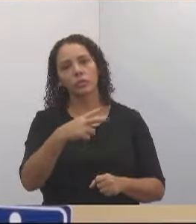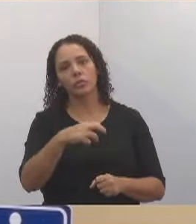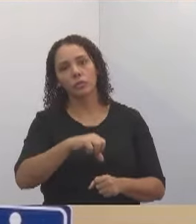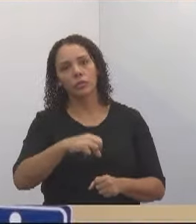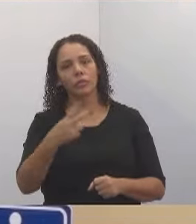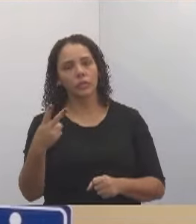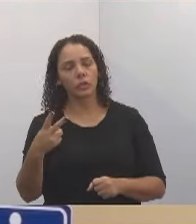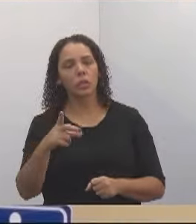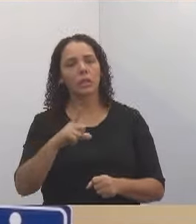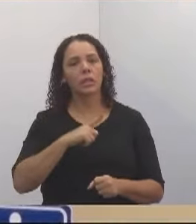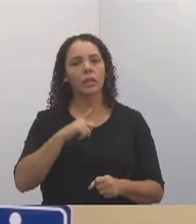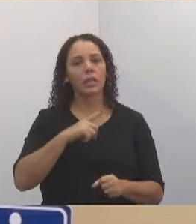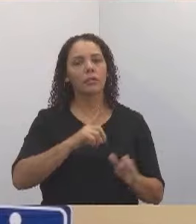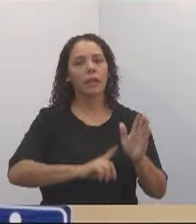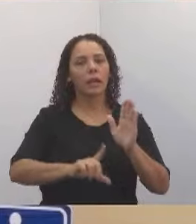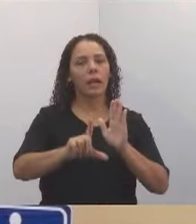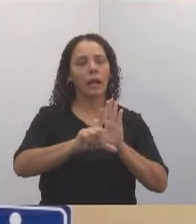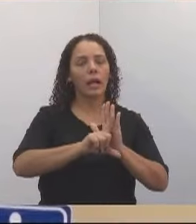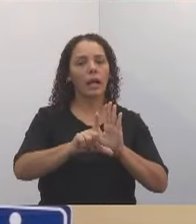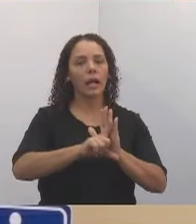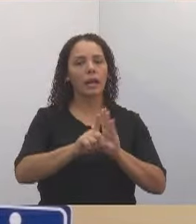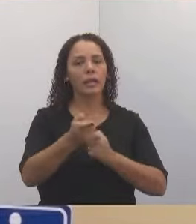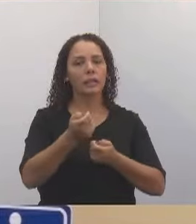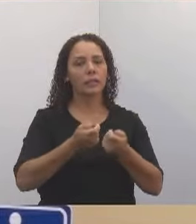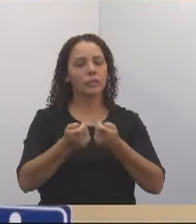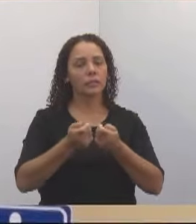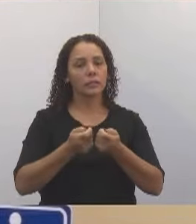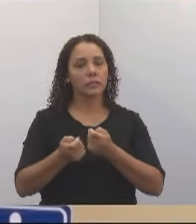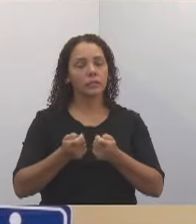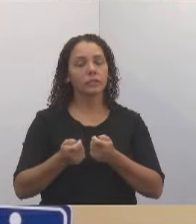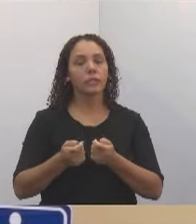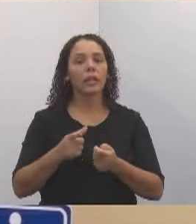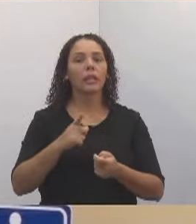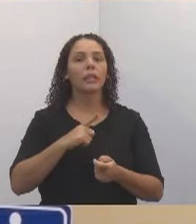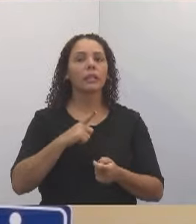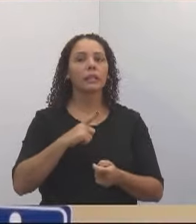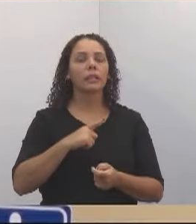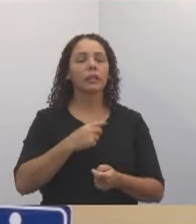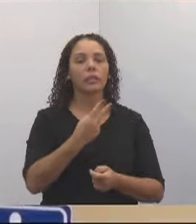nós tivemos a Lei de Improbidade Administrativa, que teve em